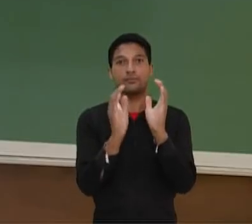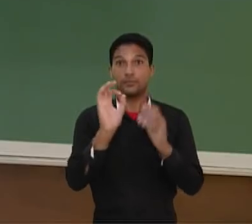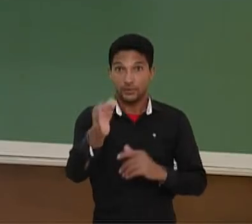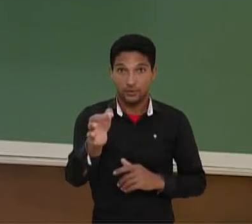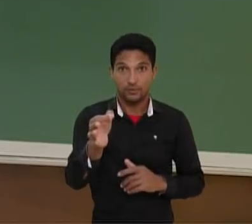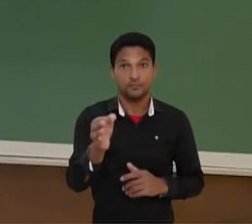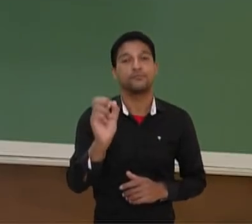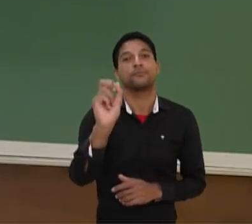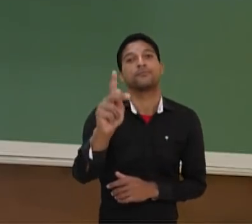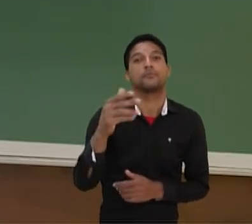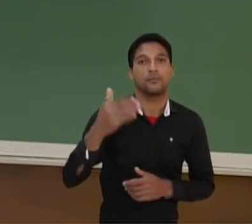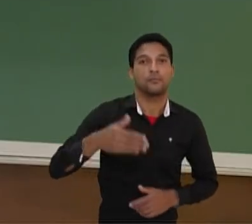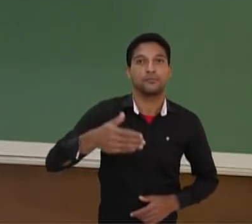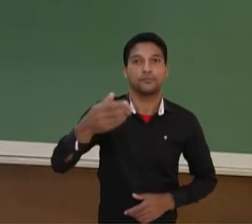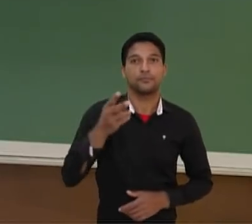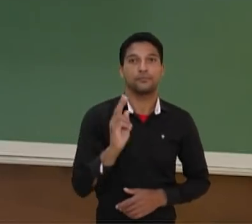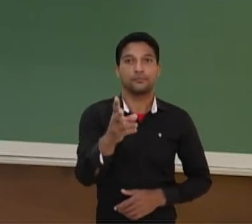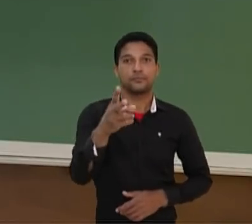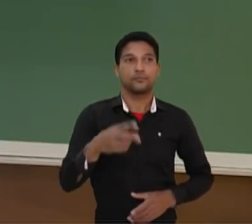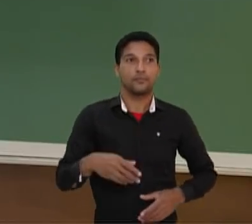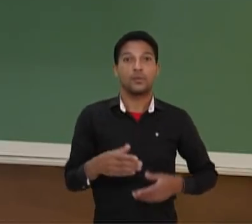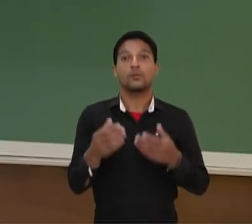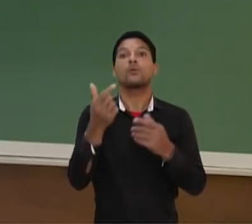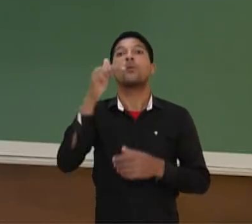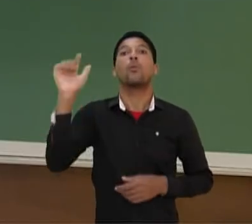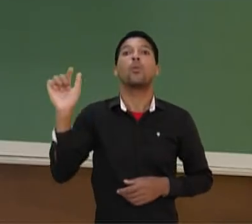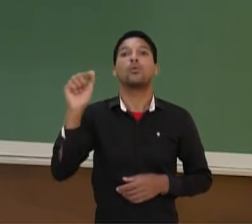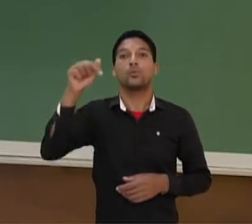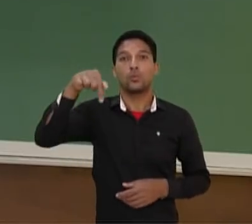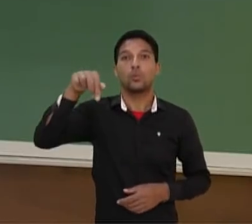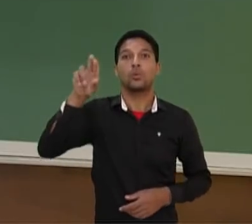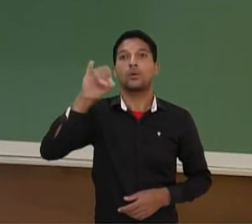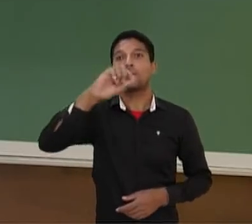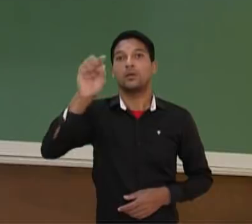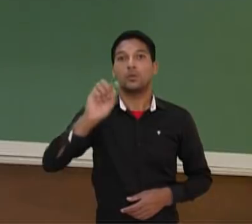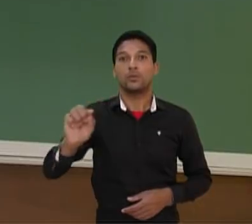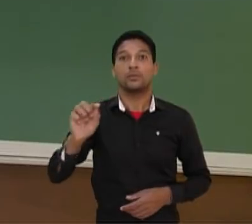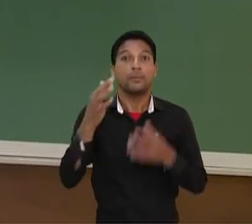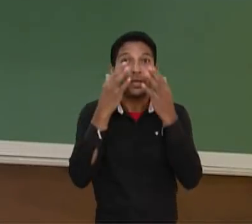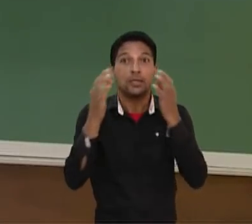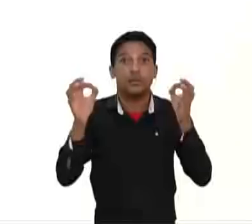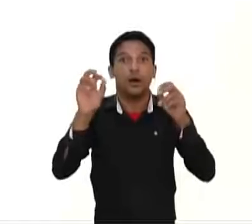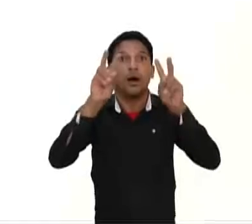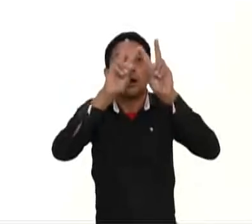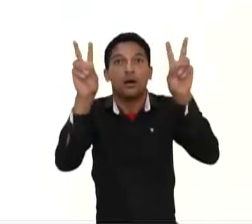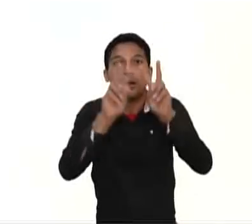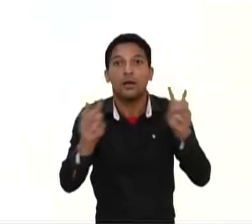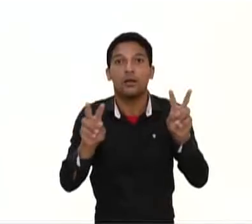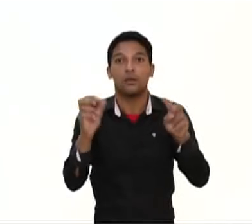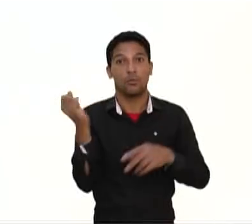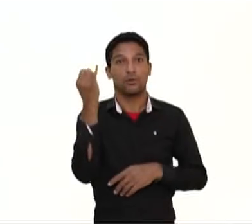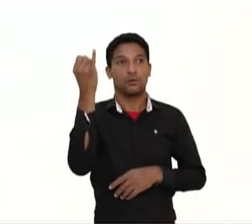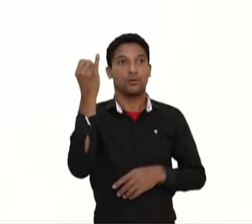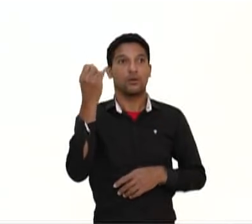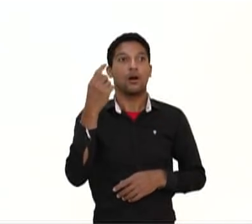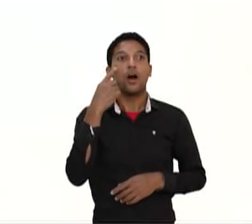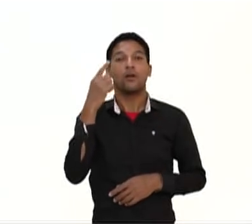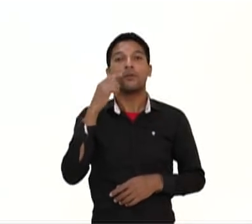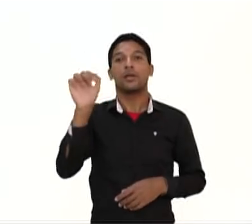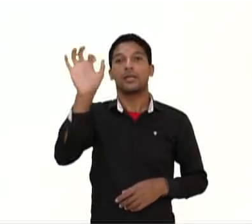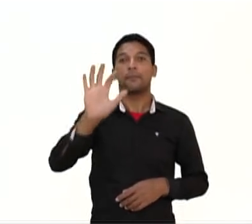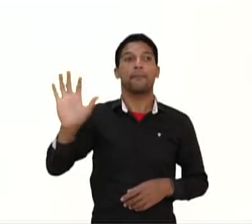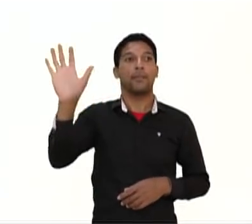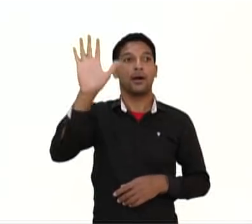agora. Tem um outro quiz para você. Presta atenção nesse enunciado que ele é importante. Separamos os quadriláteros abaixo em